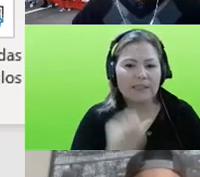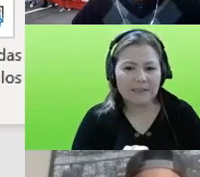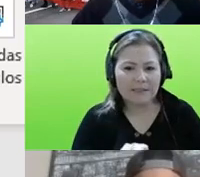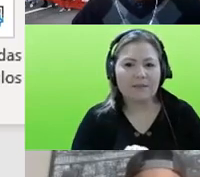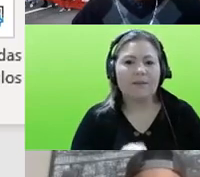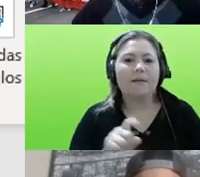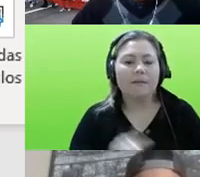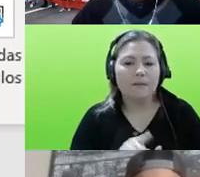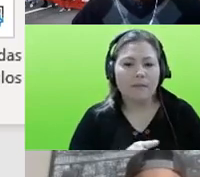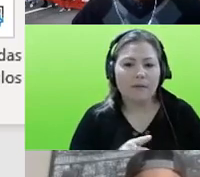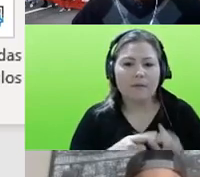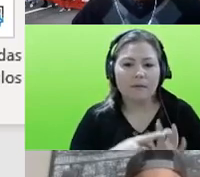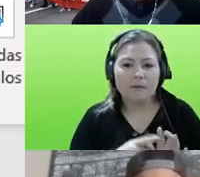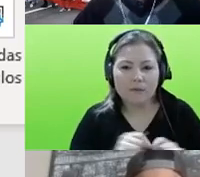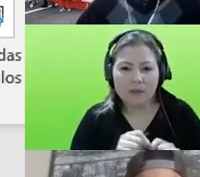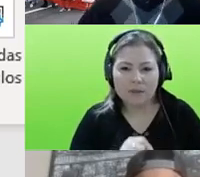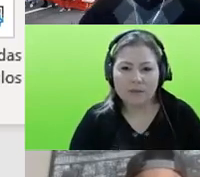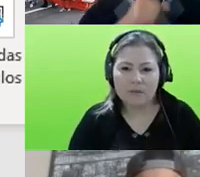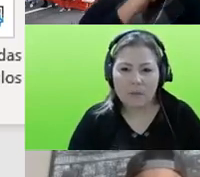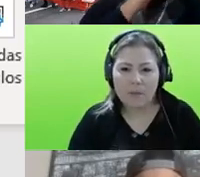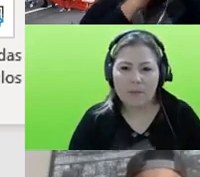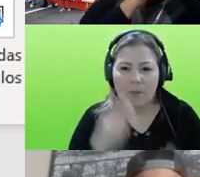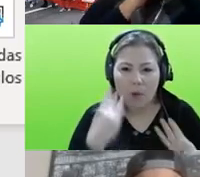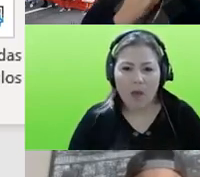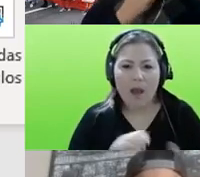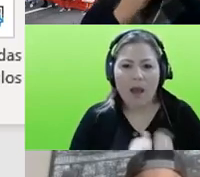e submetidas à autodeterminação humana.